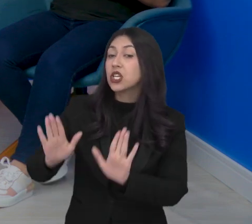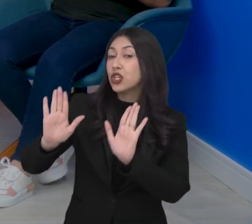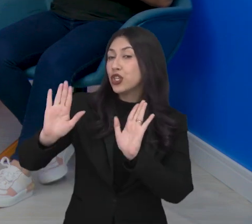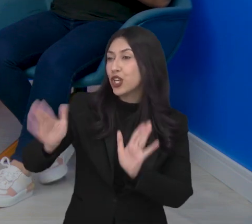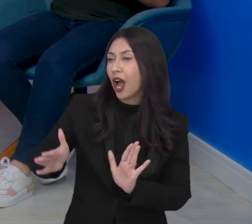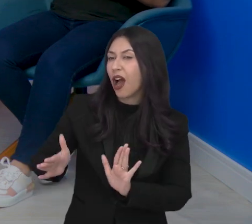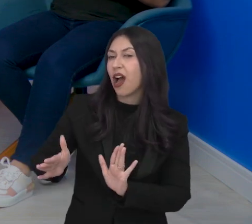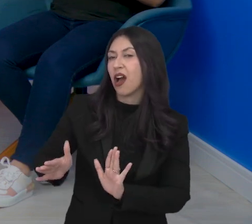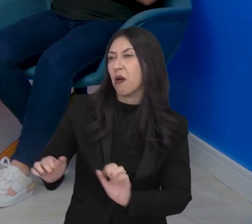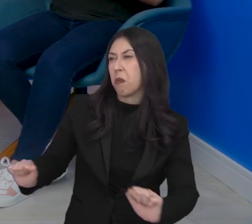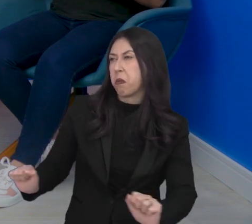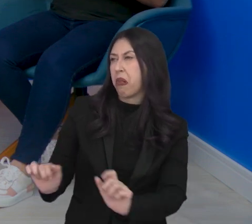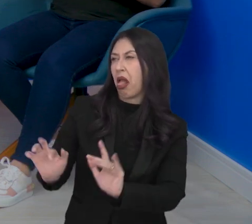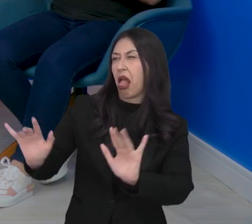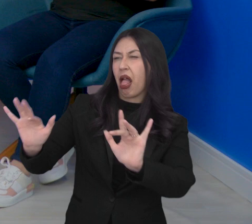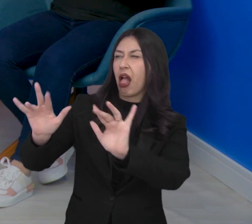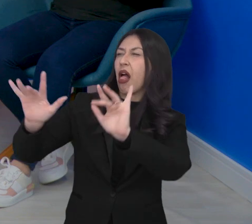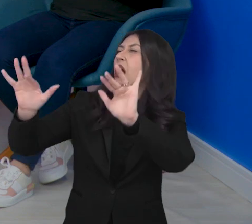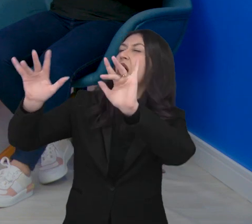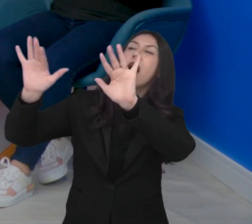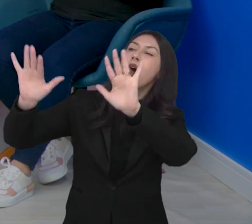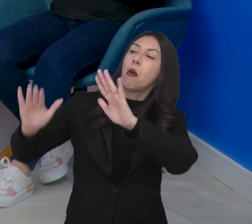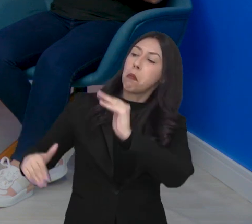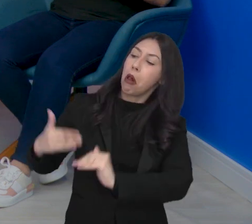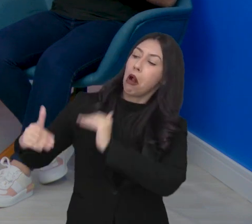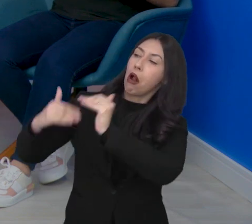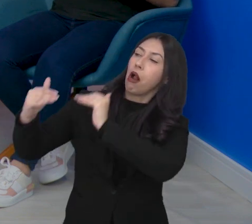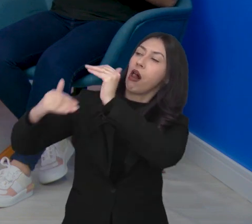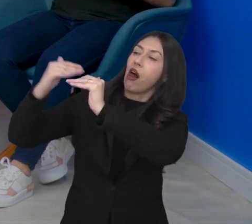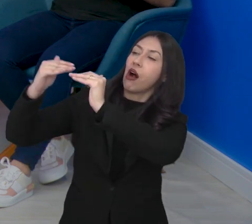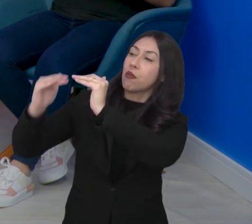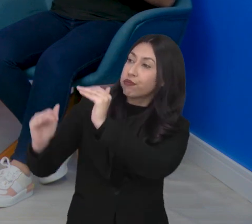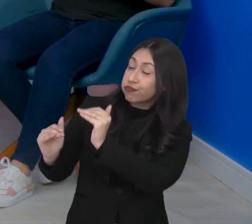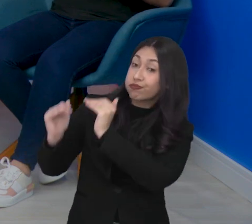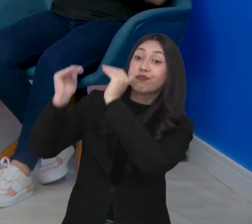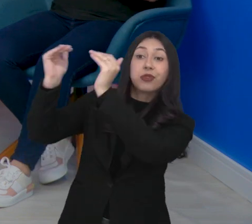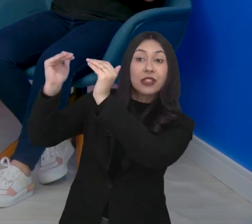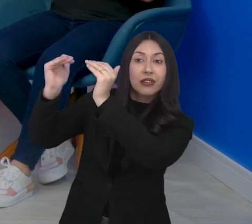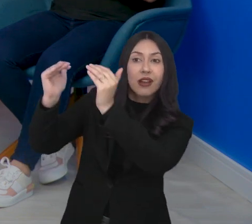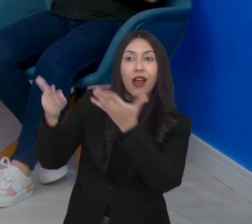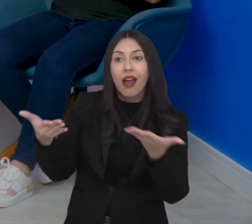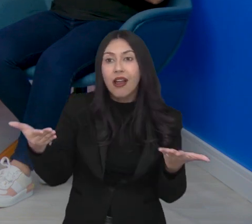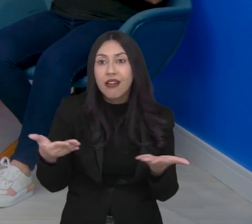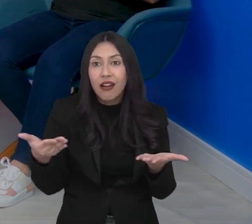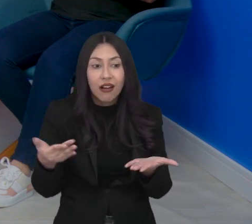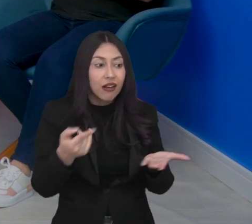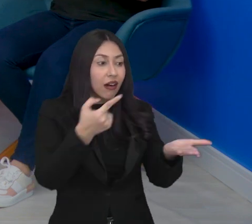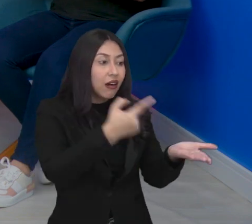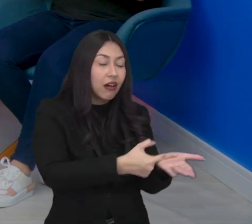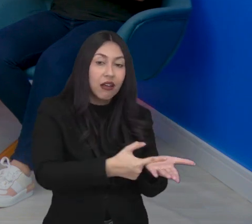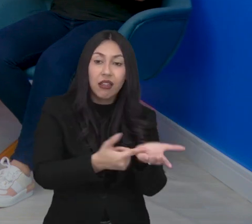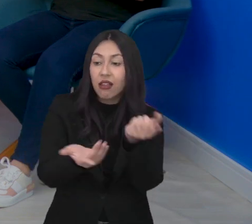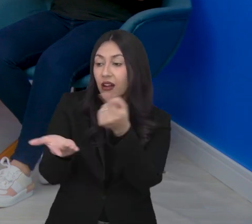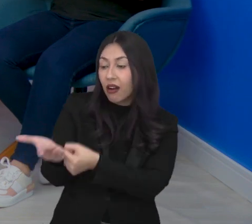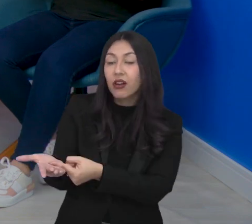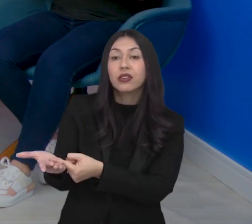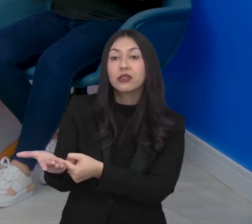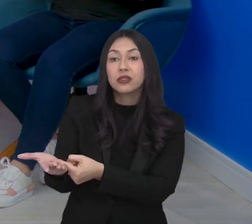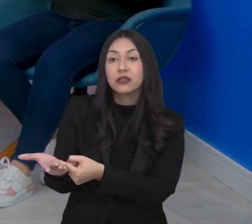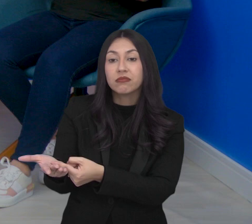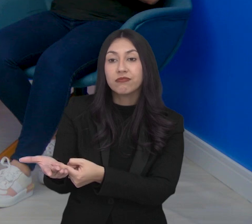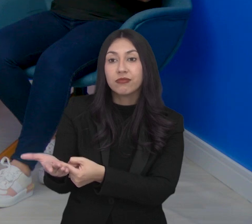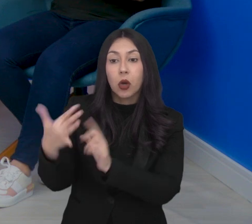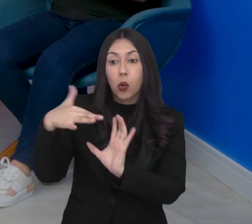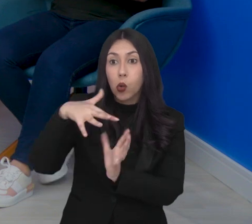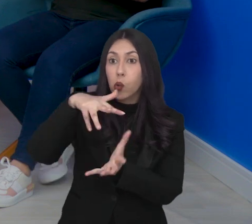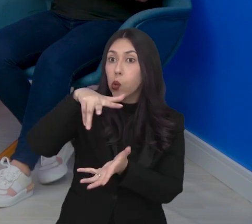da poluição alta, assim, então foram se desenvolvendo, chegaram a um patamar diferente, e agora os acordos